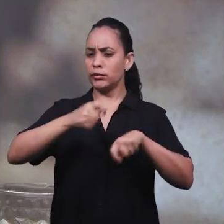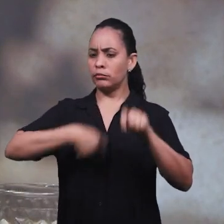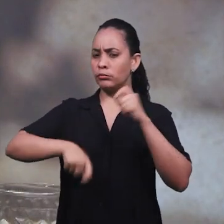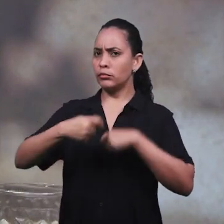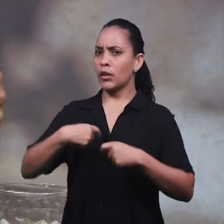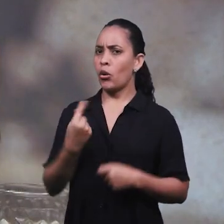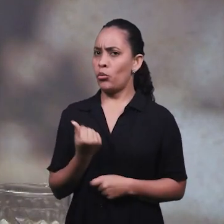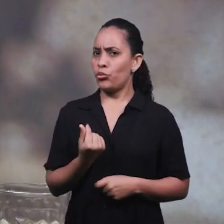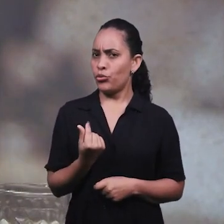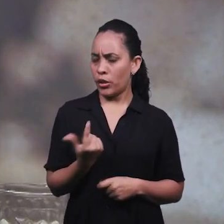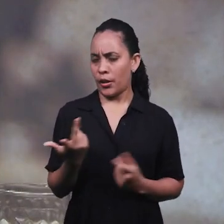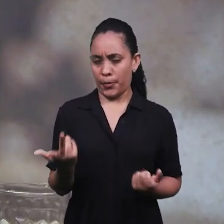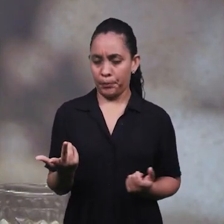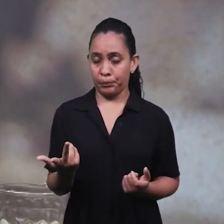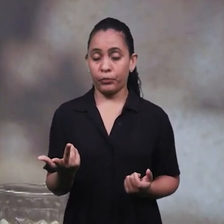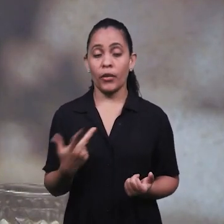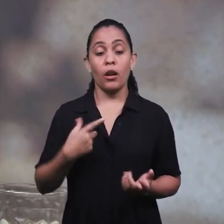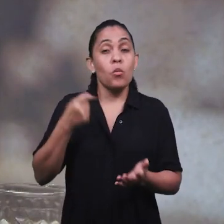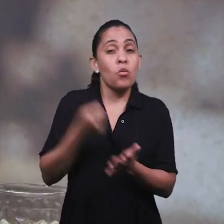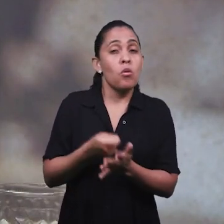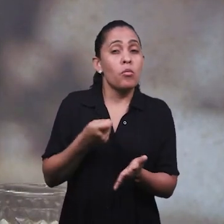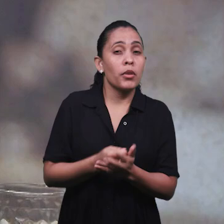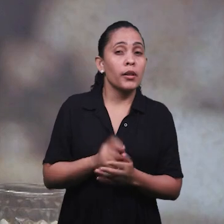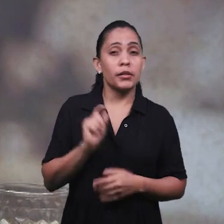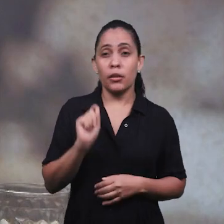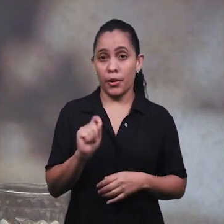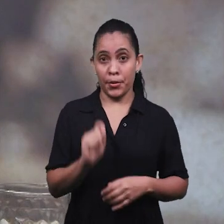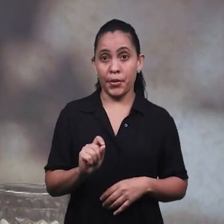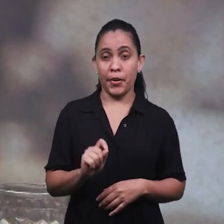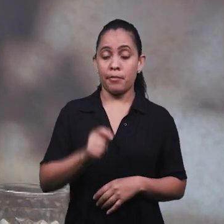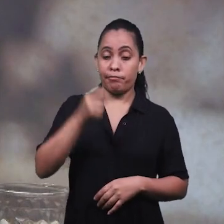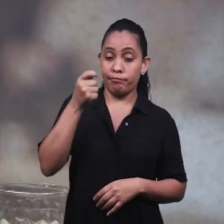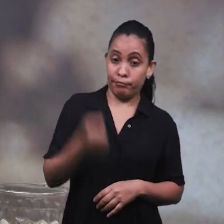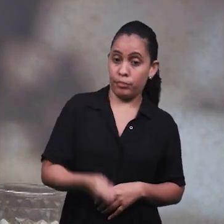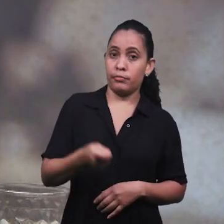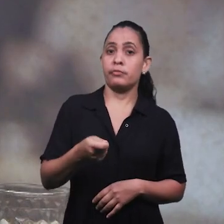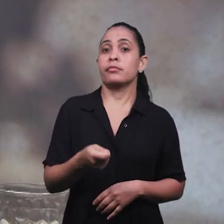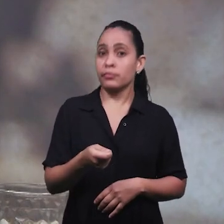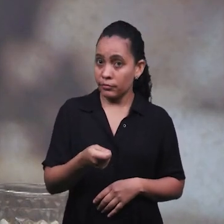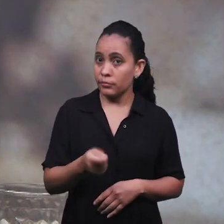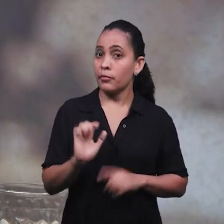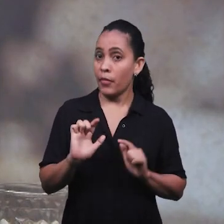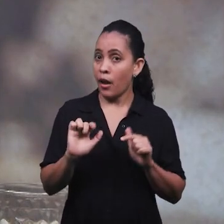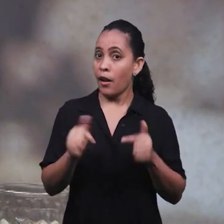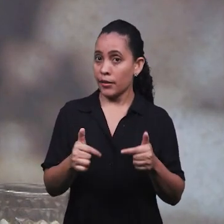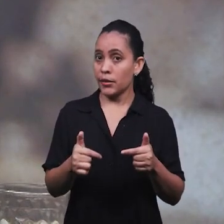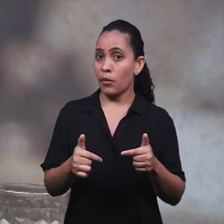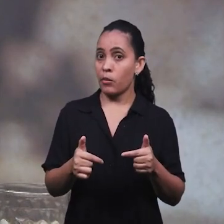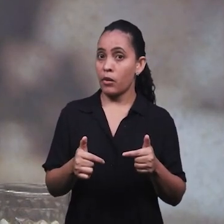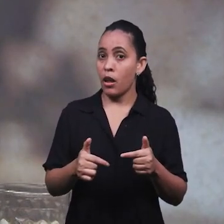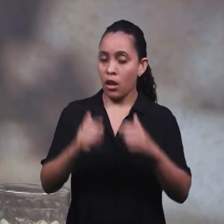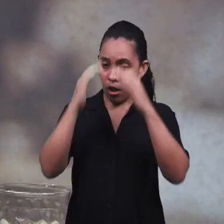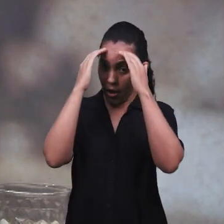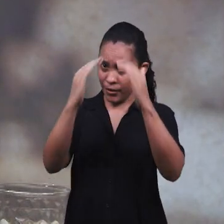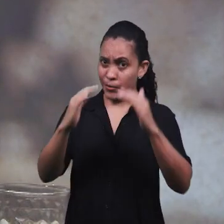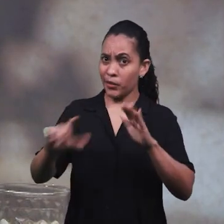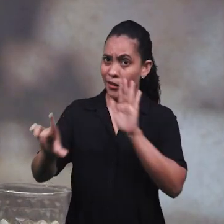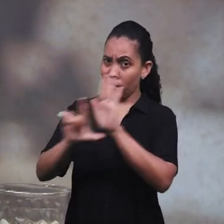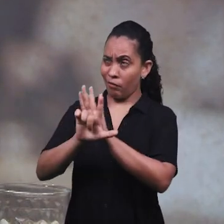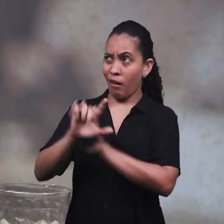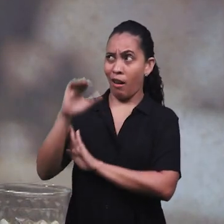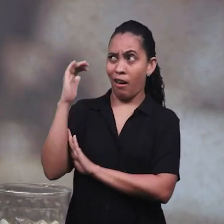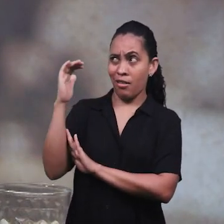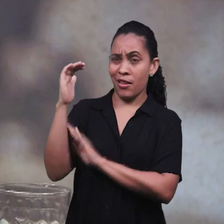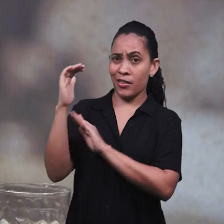tudo isso. Então, uma das obrigações do síndico é cumprir e fazer cumprir com o Código Civil, com a Convenção e